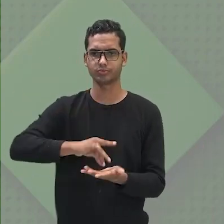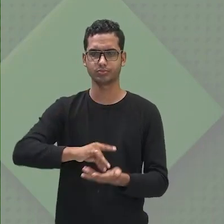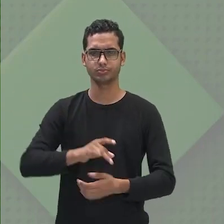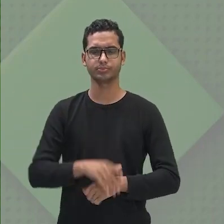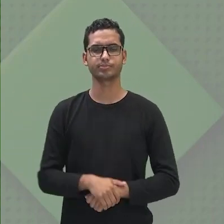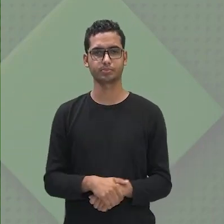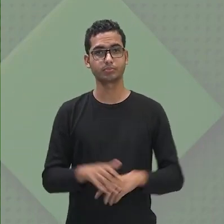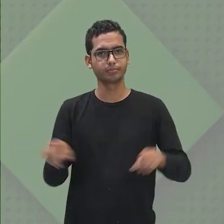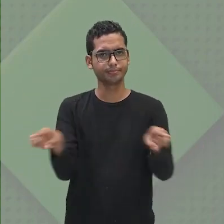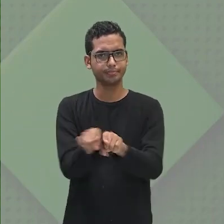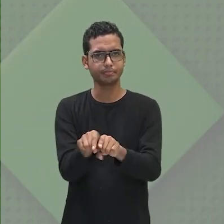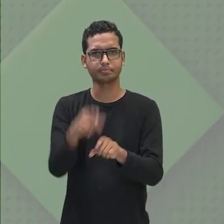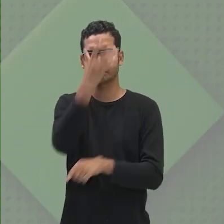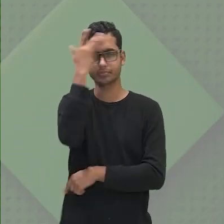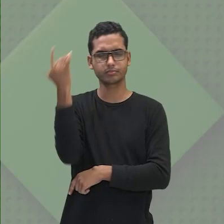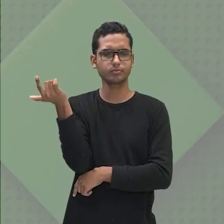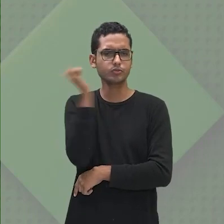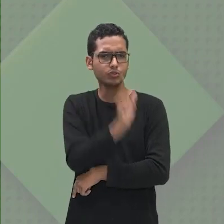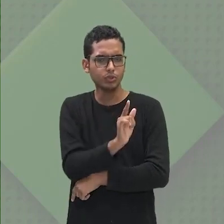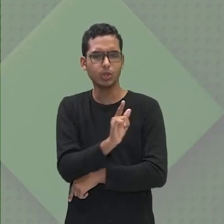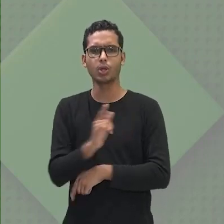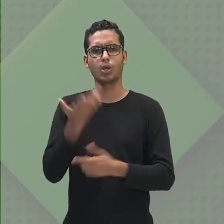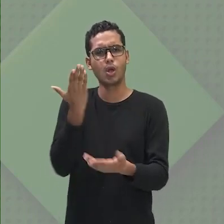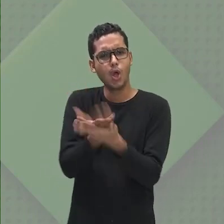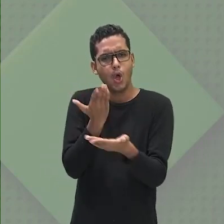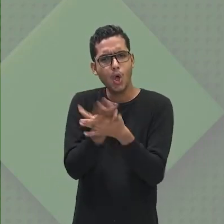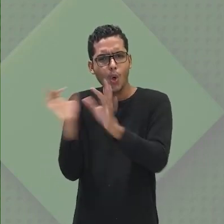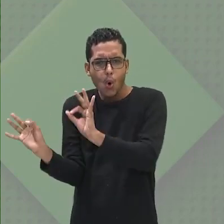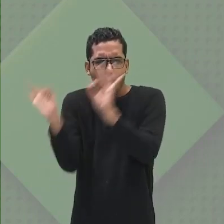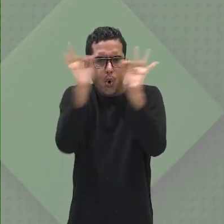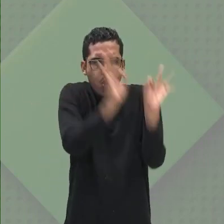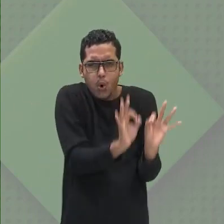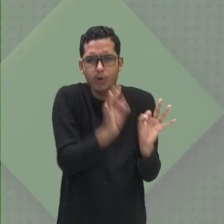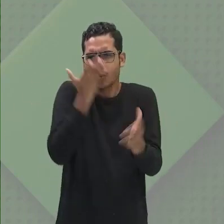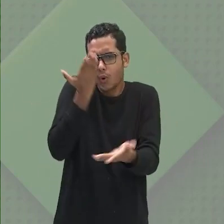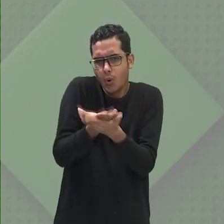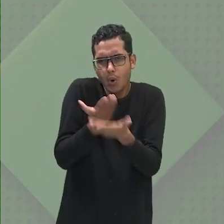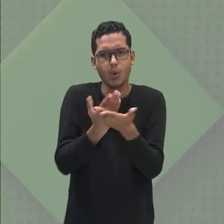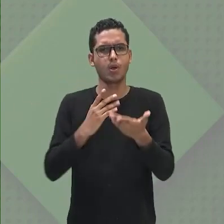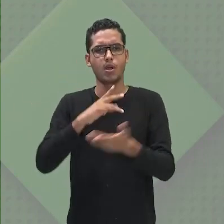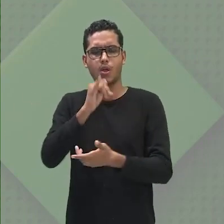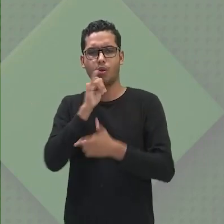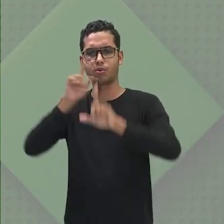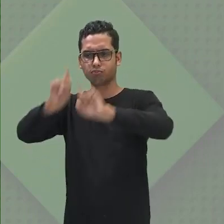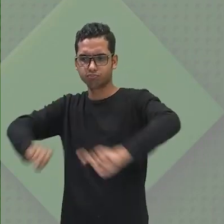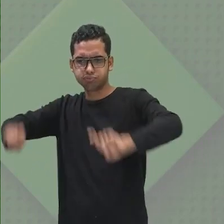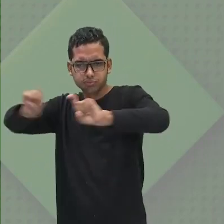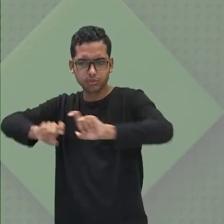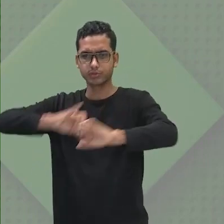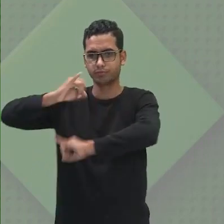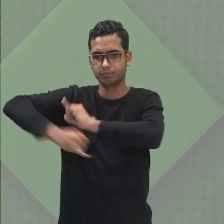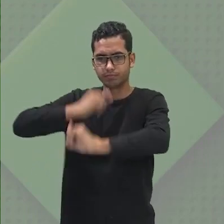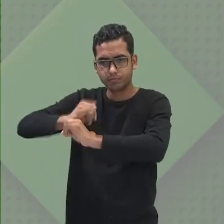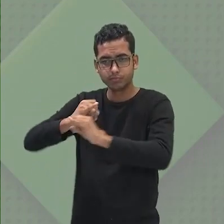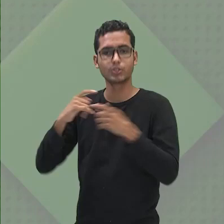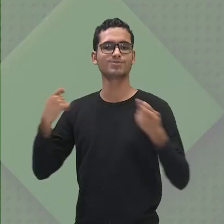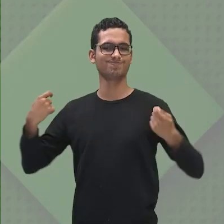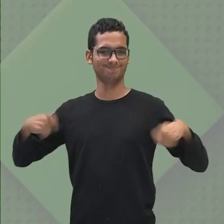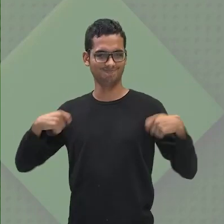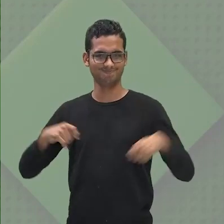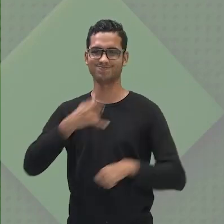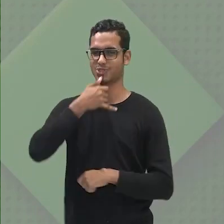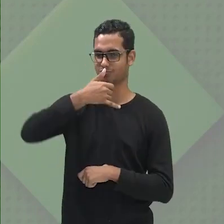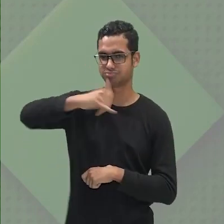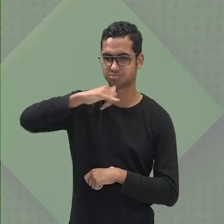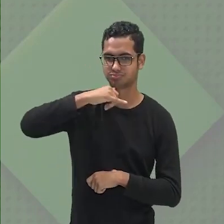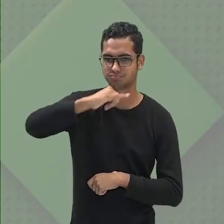até mesmo para a gente acompanhar aí as nossas aulas, assistir às aulas, sejam pelo computador, ali pela internet, precisa da energia para que a